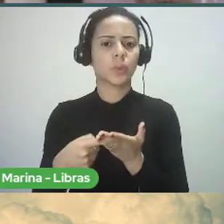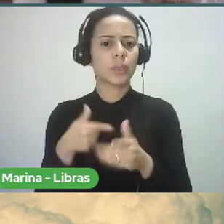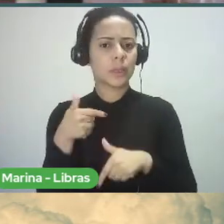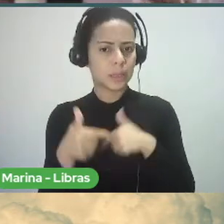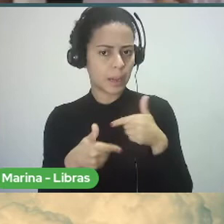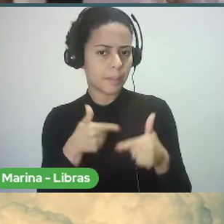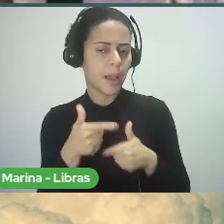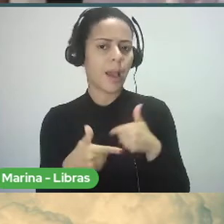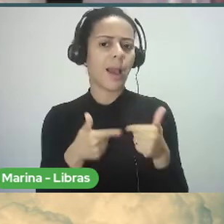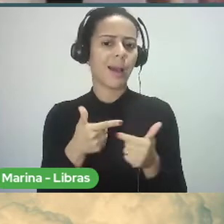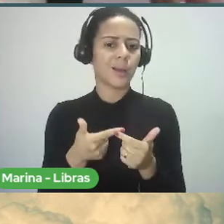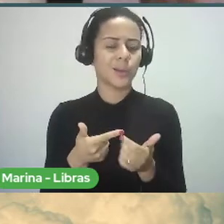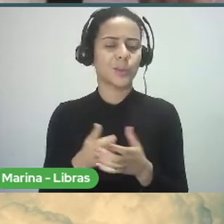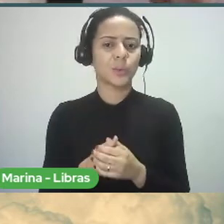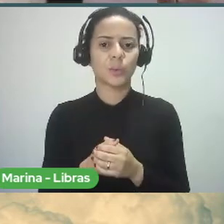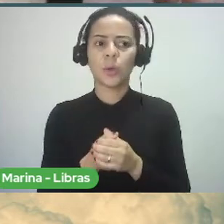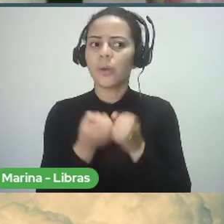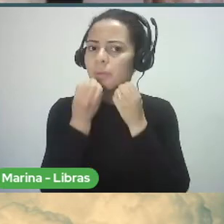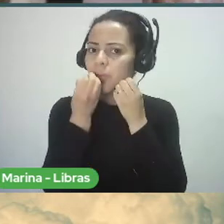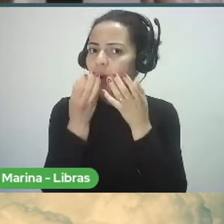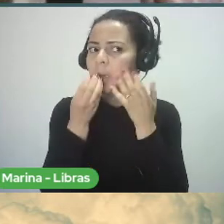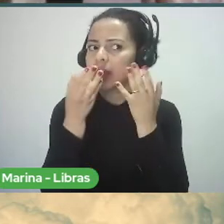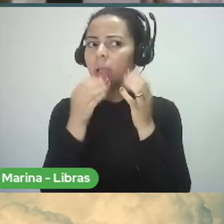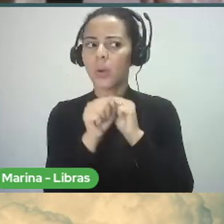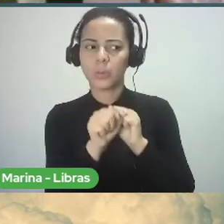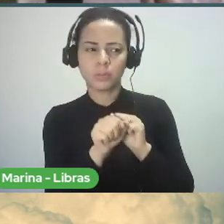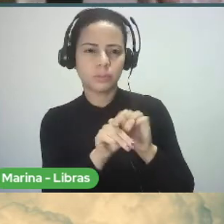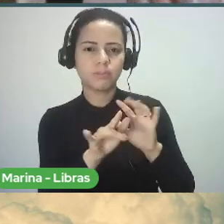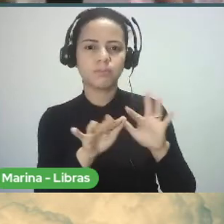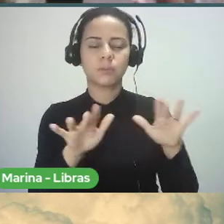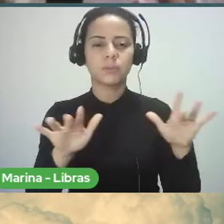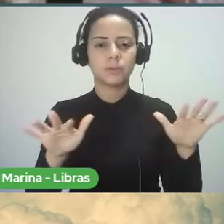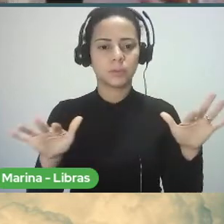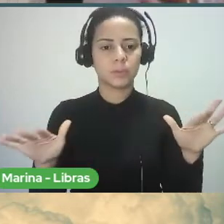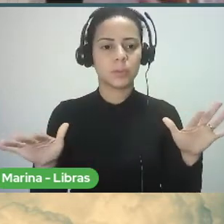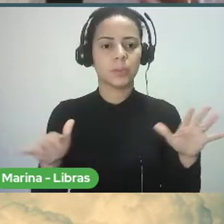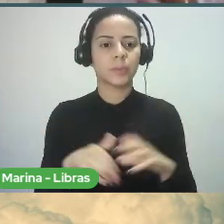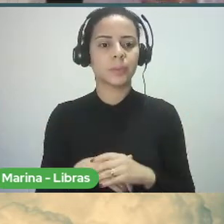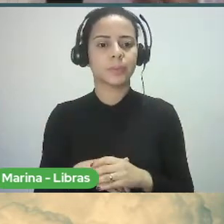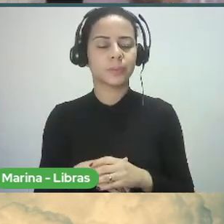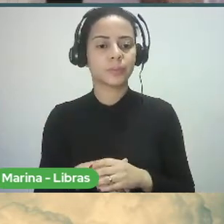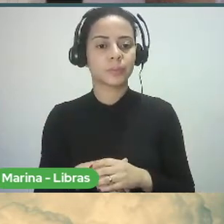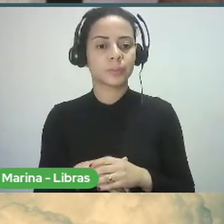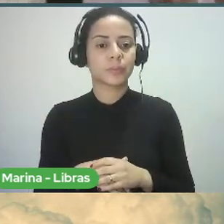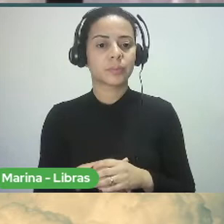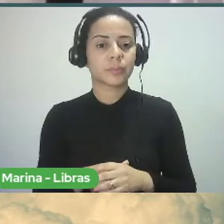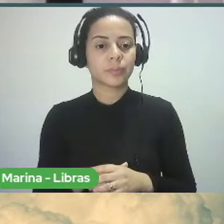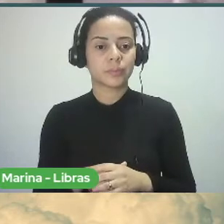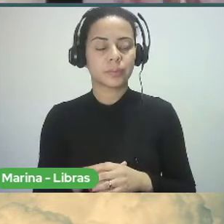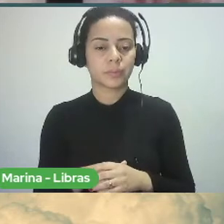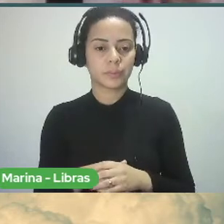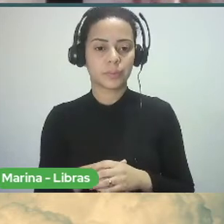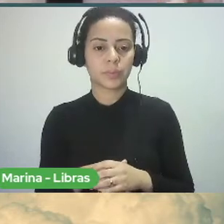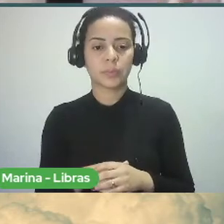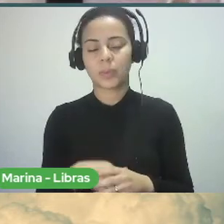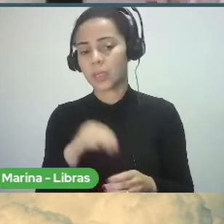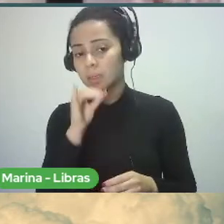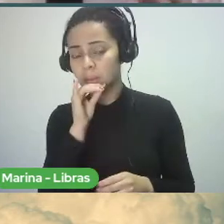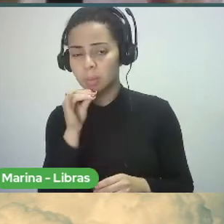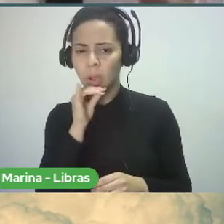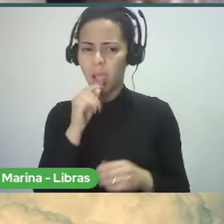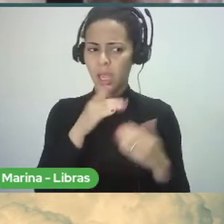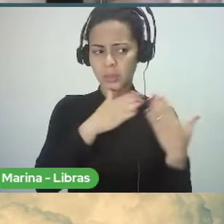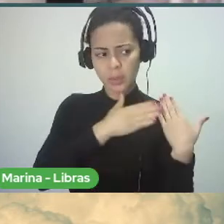aquele conhecimento, e não há rotatividade dessas responsabilidades, comece um